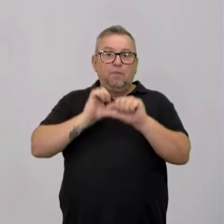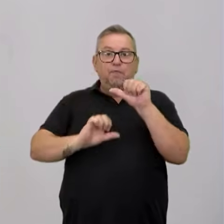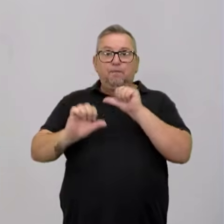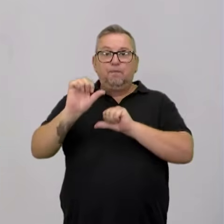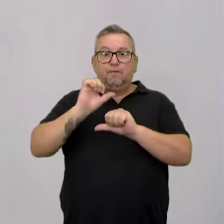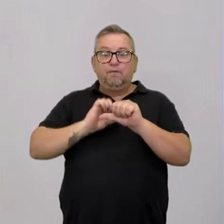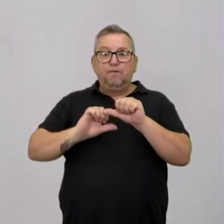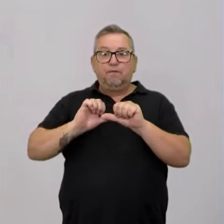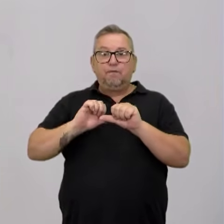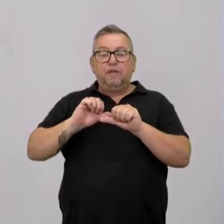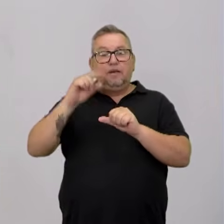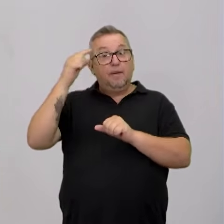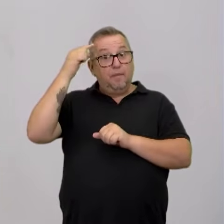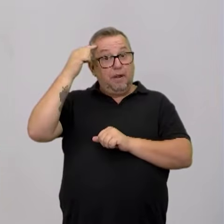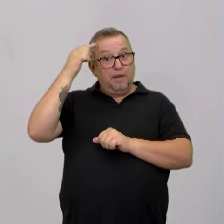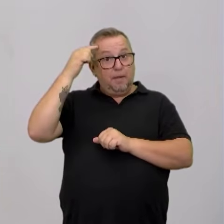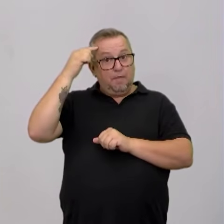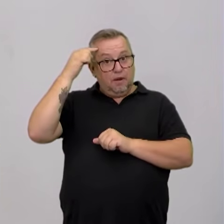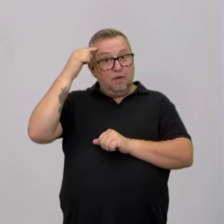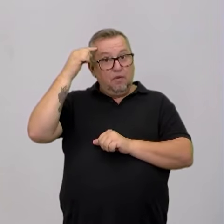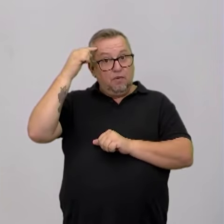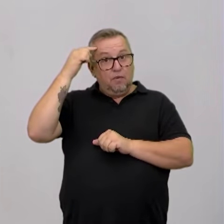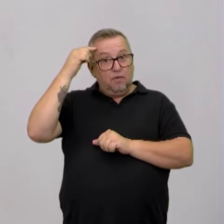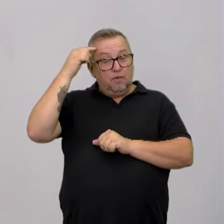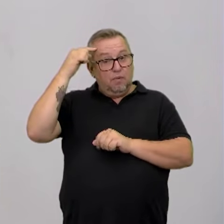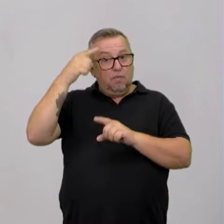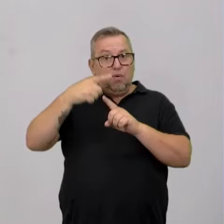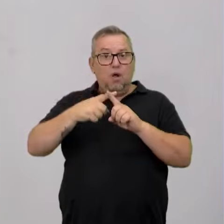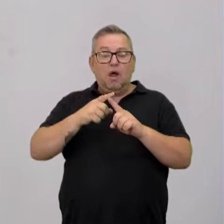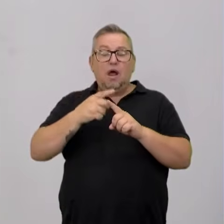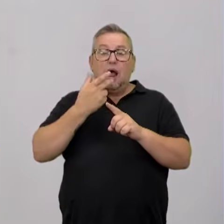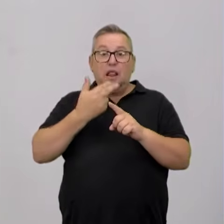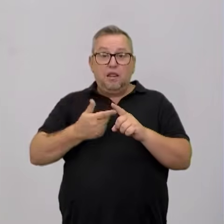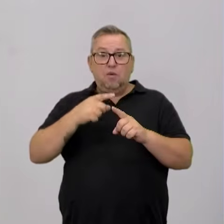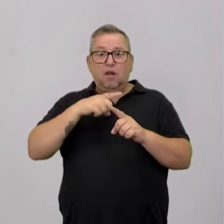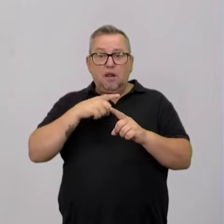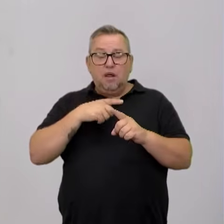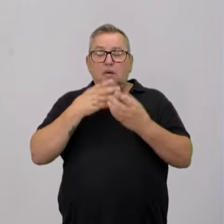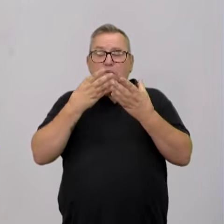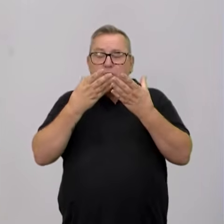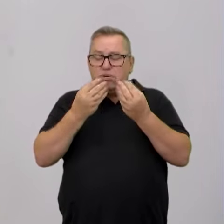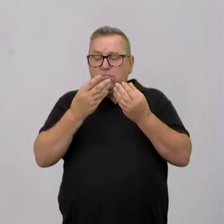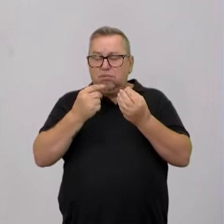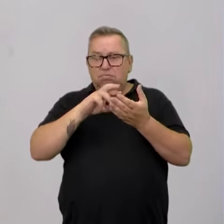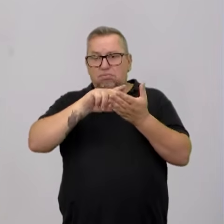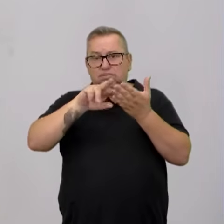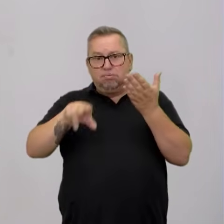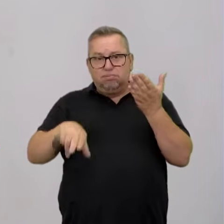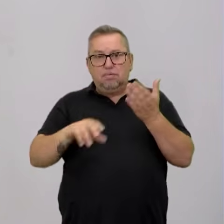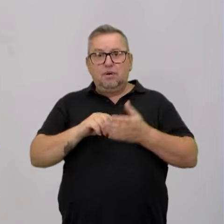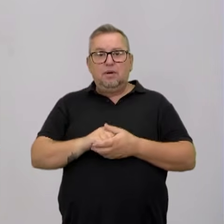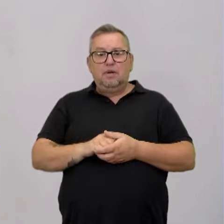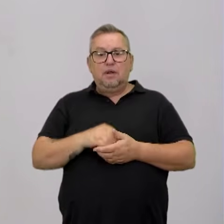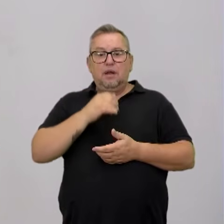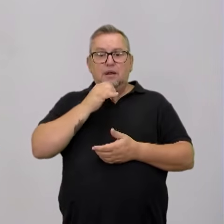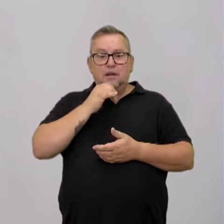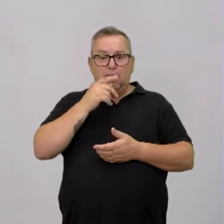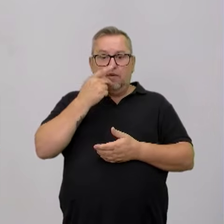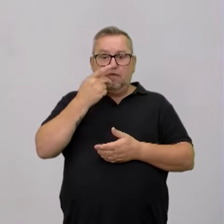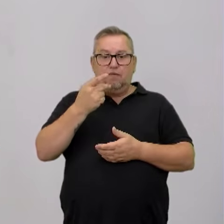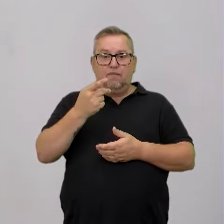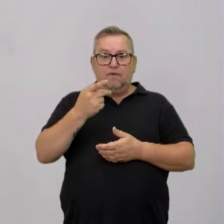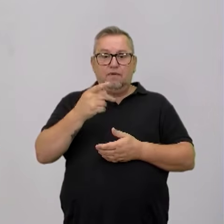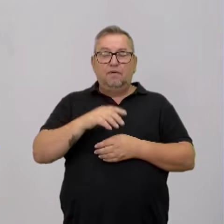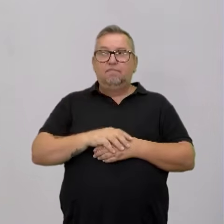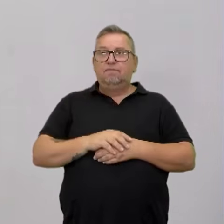essa linguagem, né? Porque a língua, ela tem muito disso, sim, né? É igual quando a gente brinca. A gente tem essas